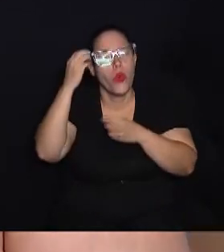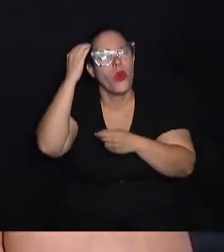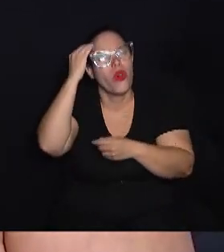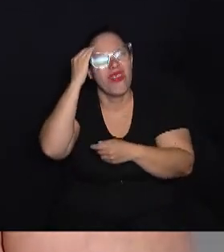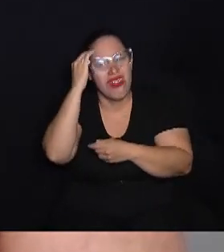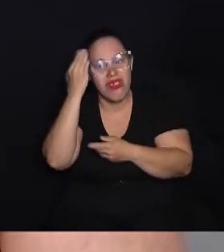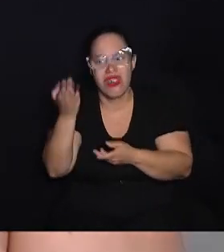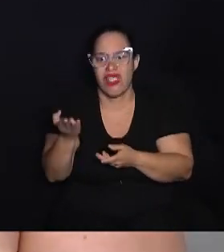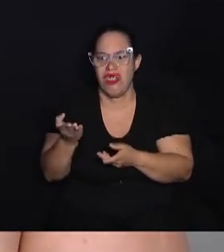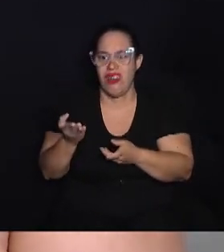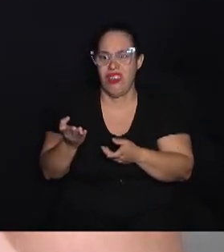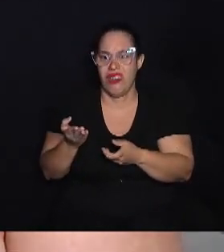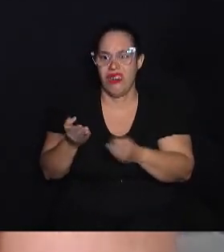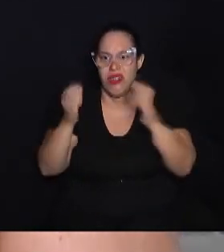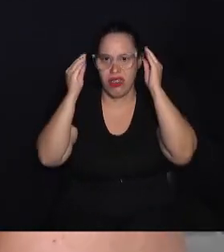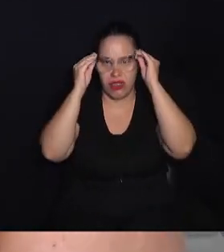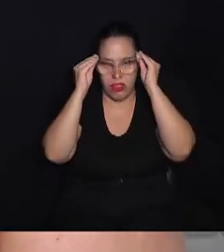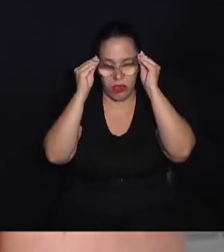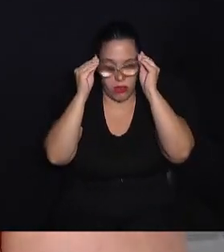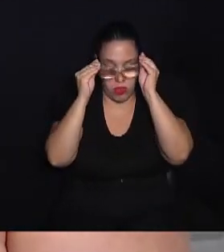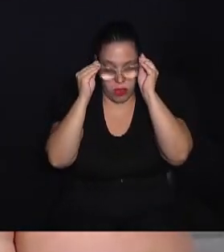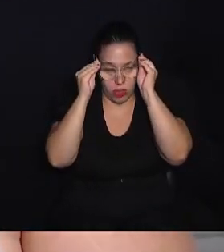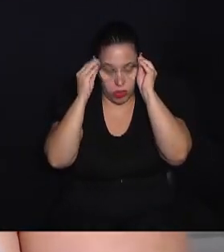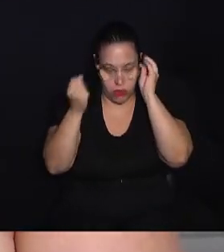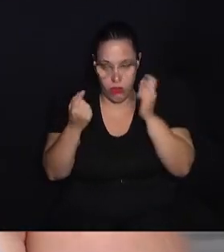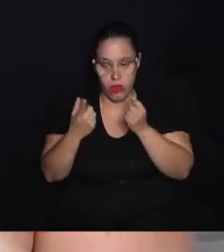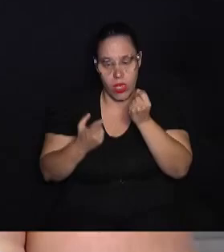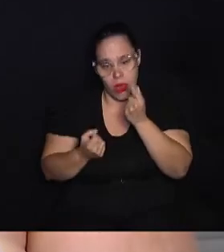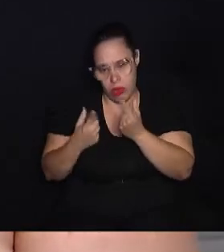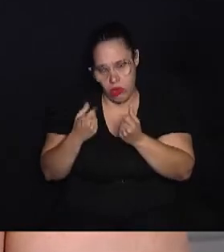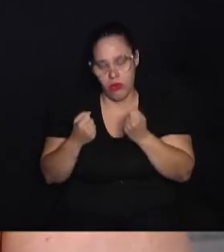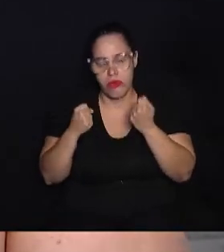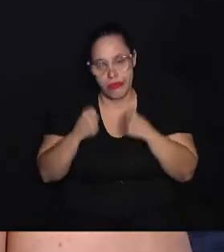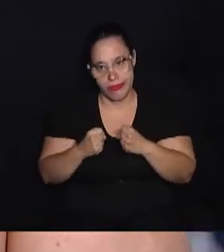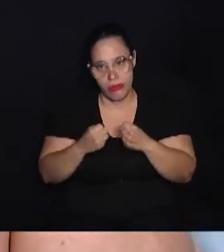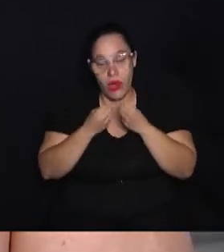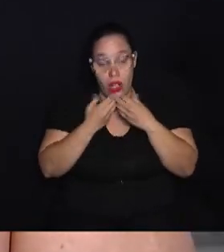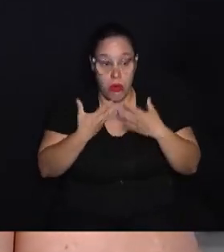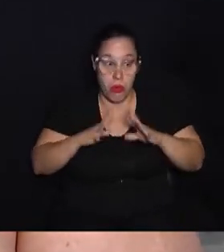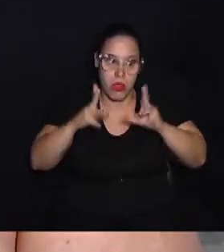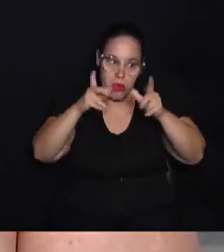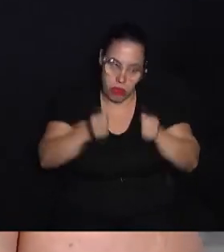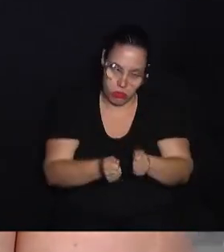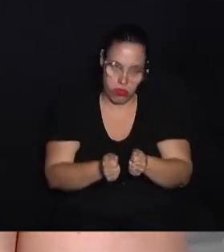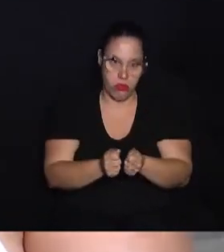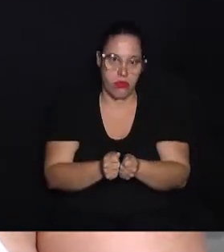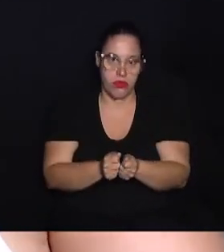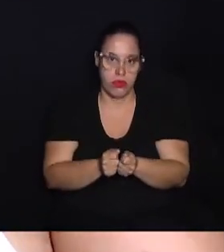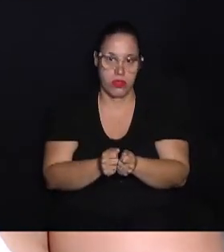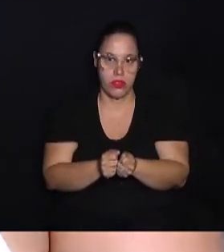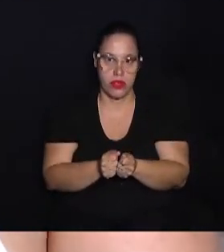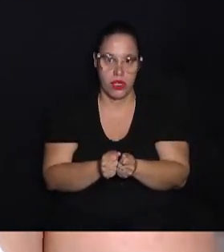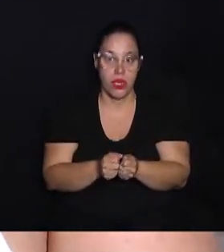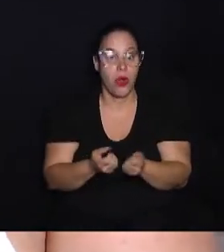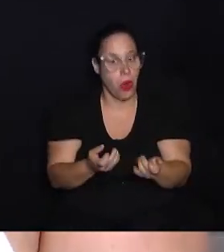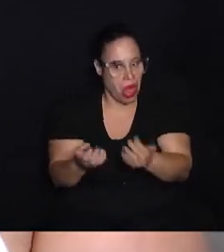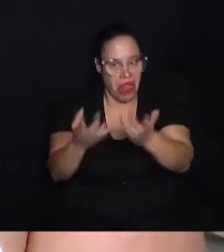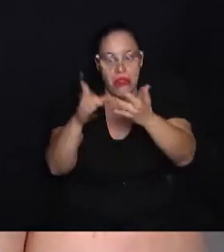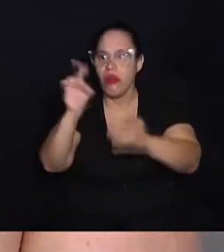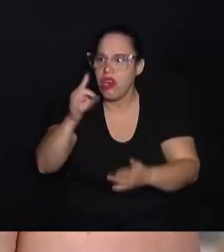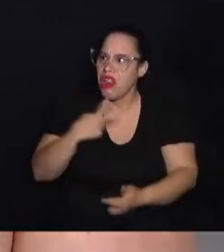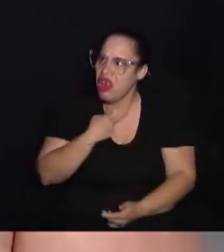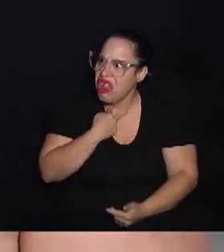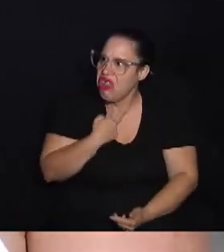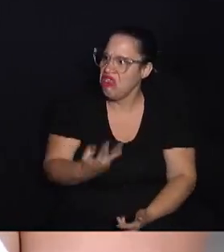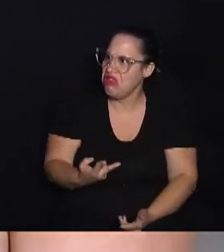um, né? Tipo, se cada um fizesse um pouquinho, eu acho que ficaria bom para todo mundo, né? Tipo, gente, não vamos colocar fogo, por